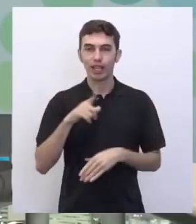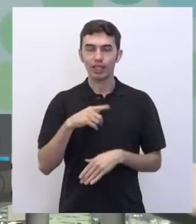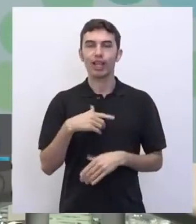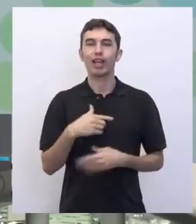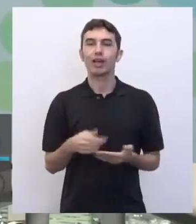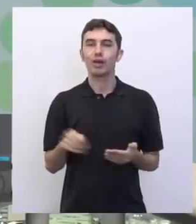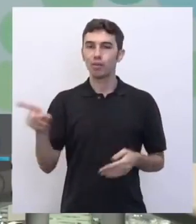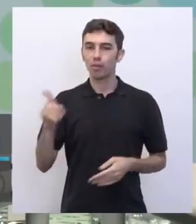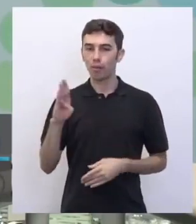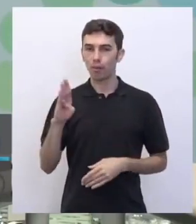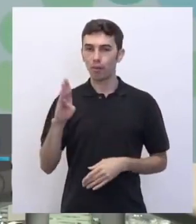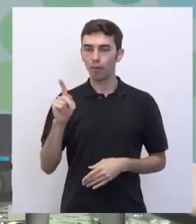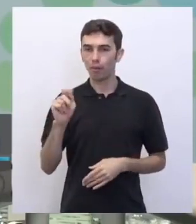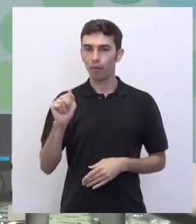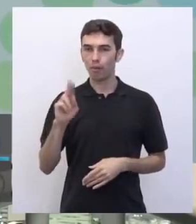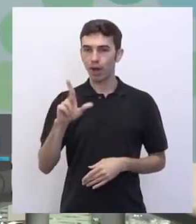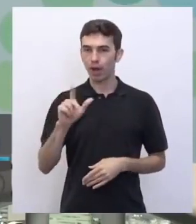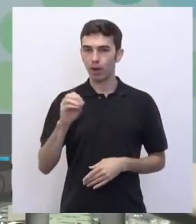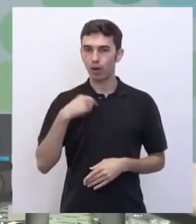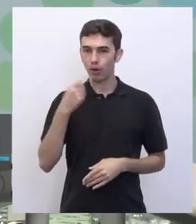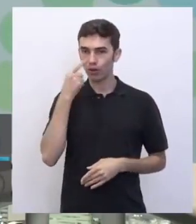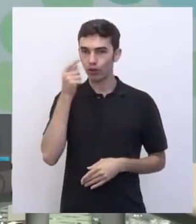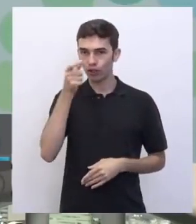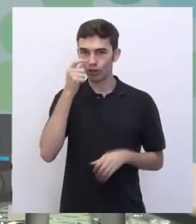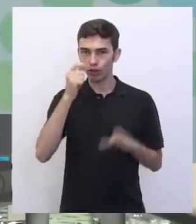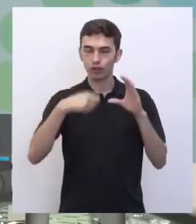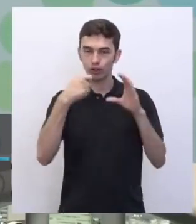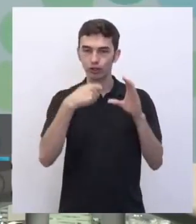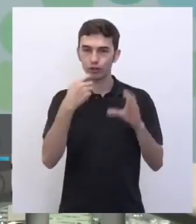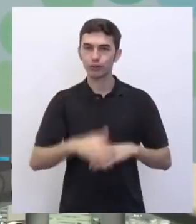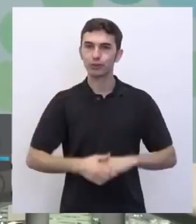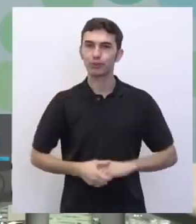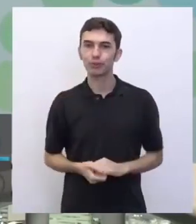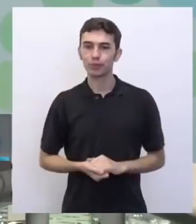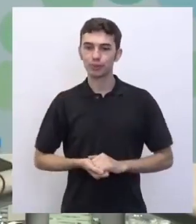pelo aluno Paulo Guedes Baca. Fiquem com o vídeo.